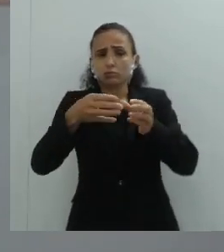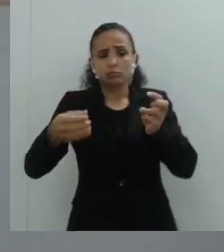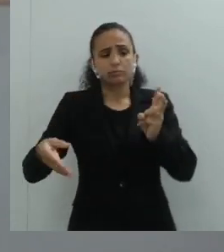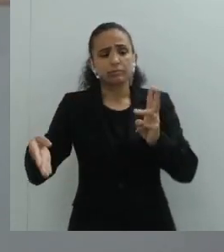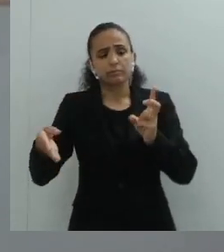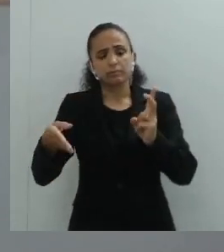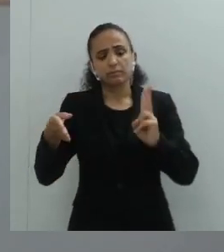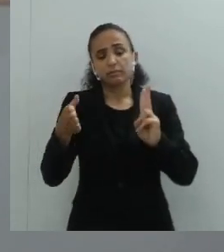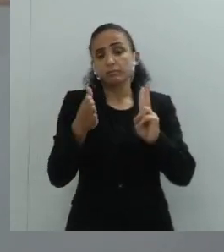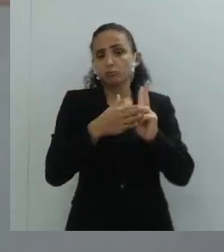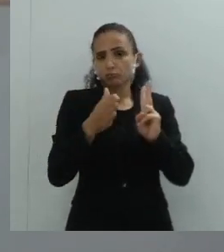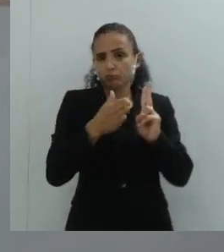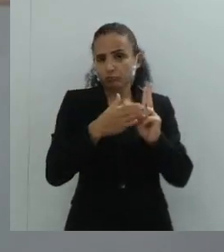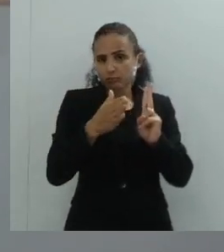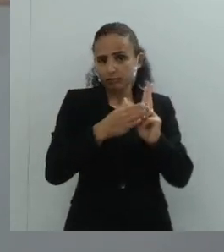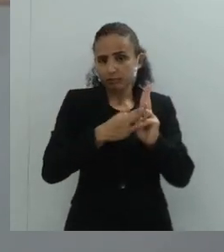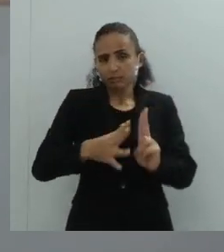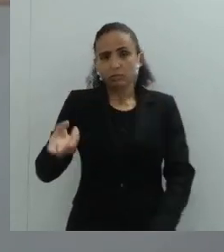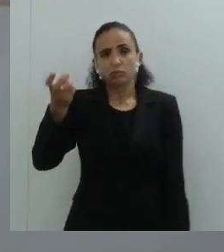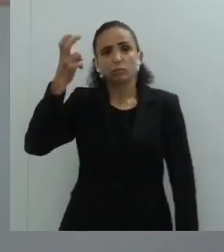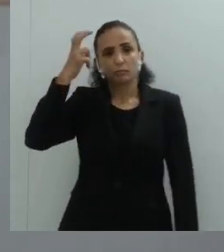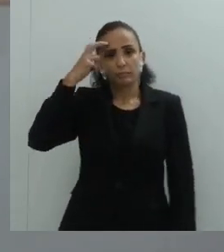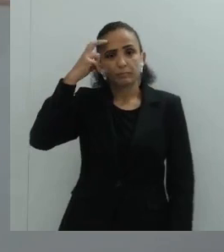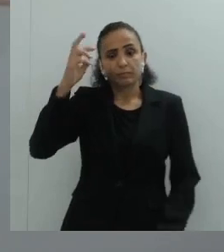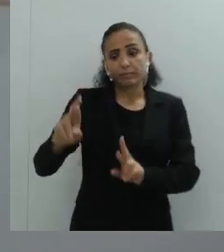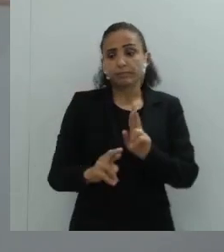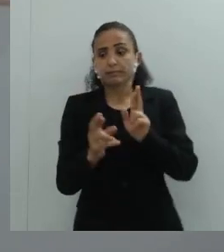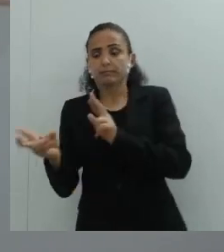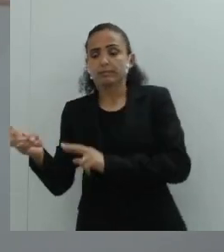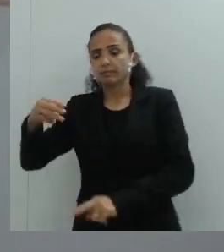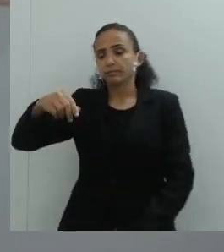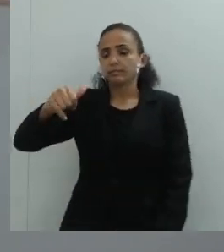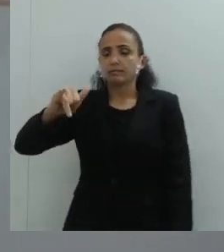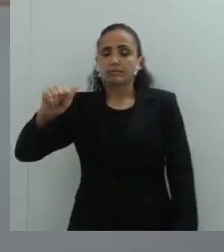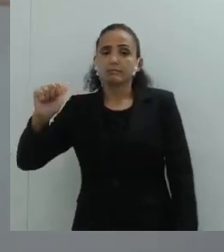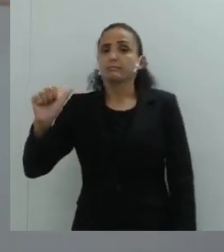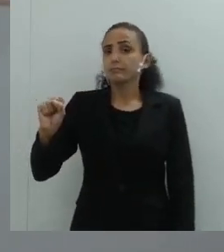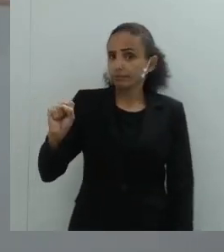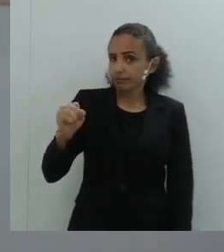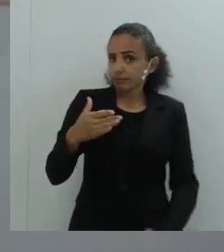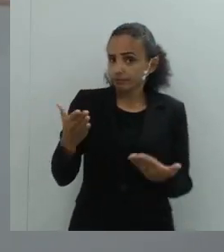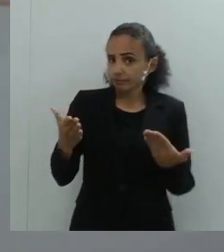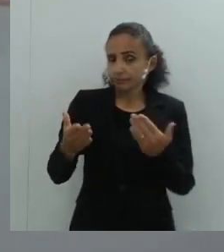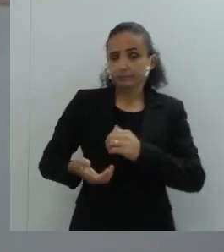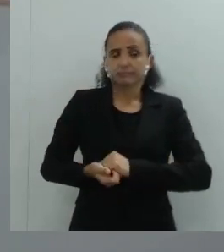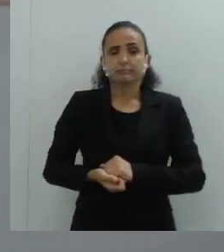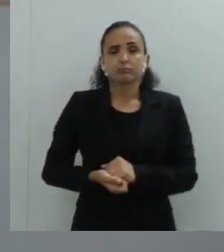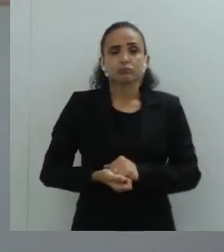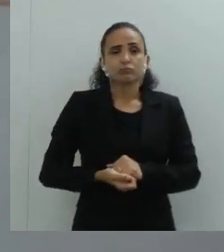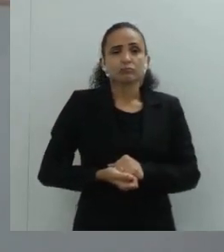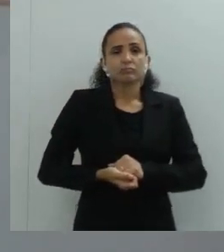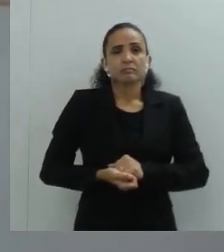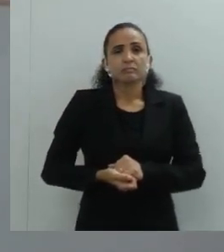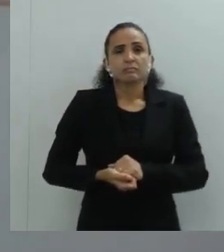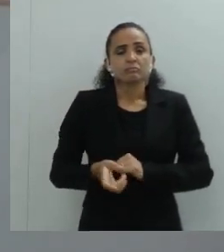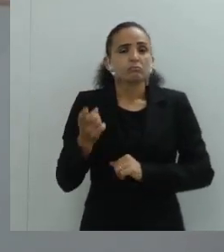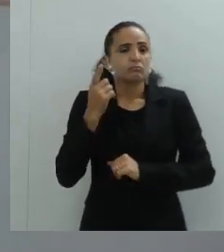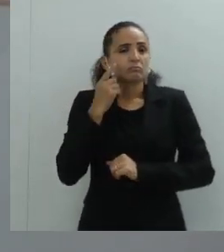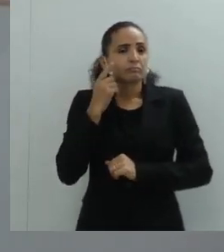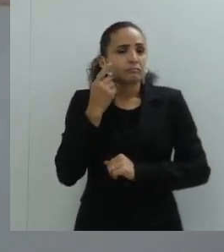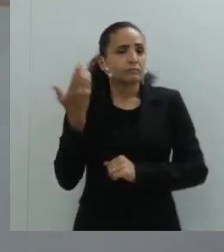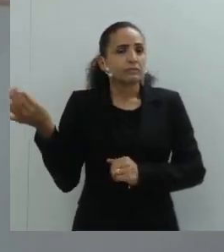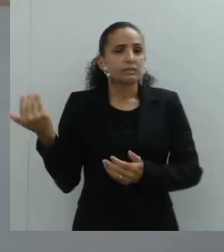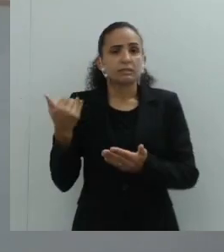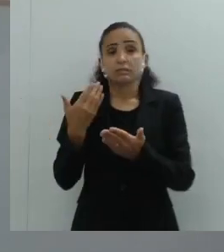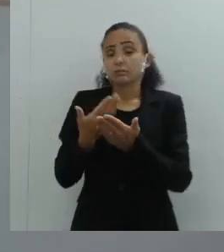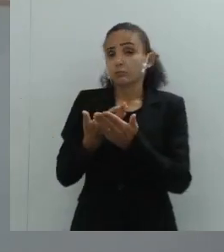pouco diferente da cultura maia, tá bom? Mas isso é lá na frente ainda, tá certo? Então, vem para cá